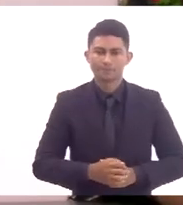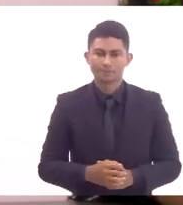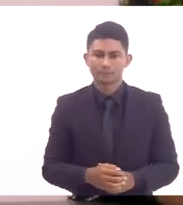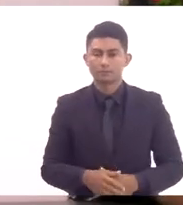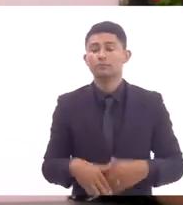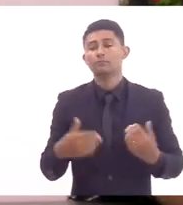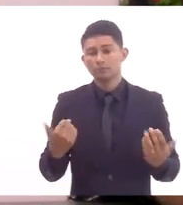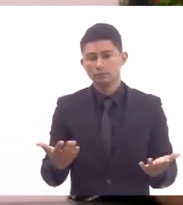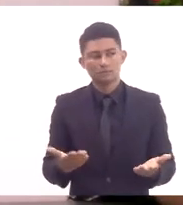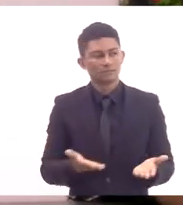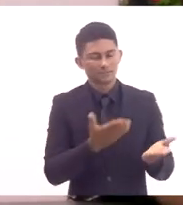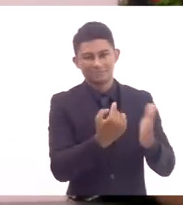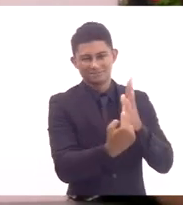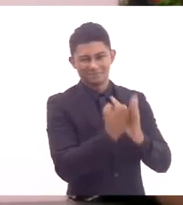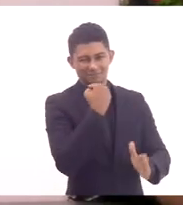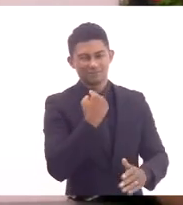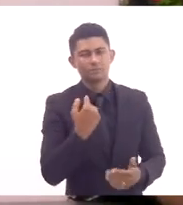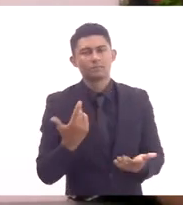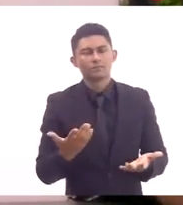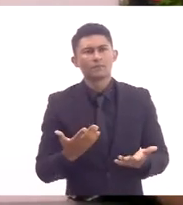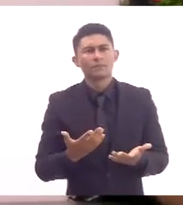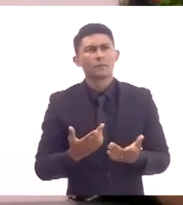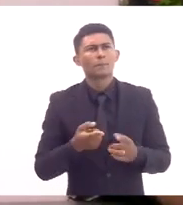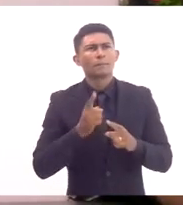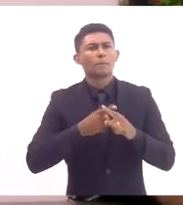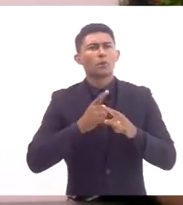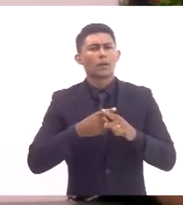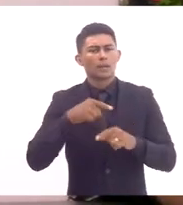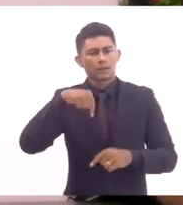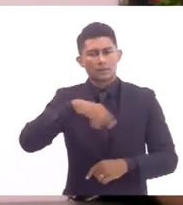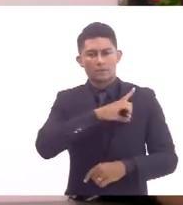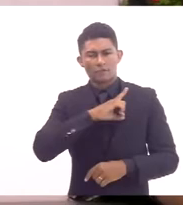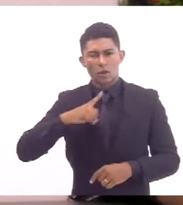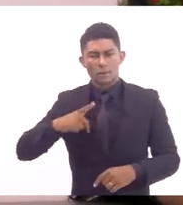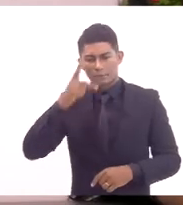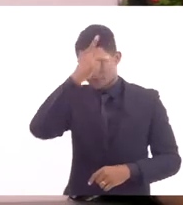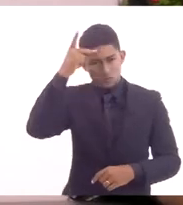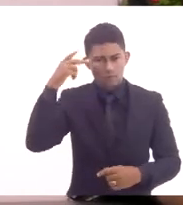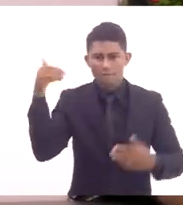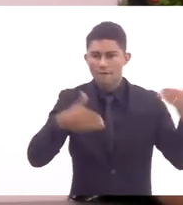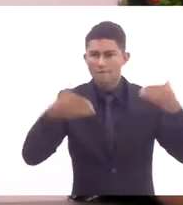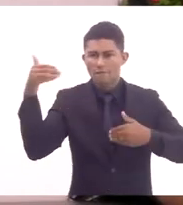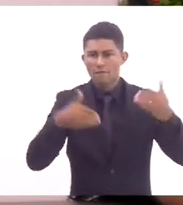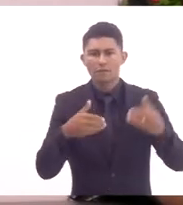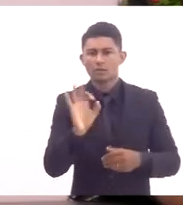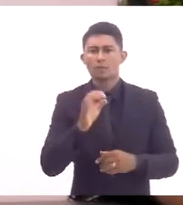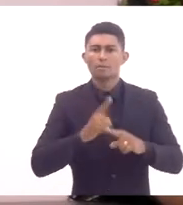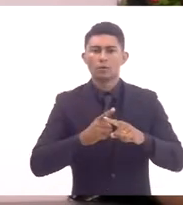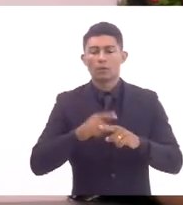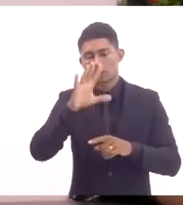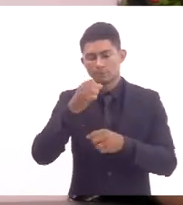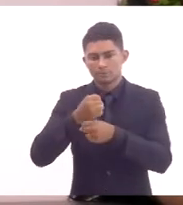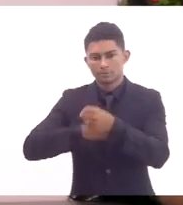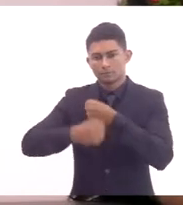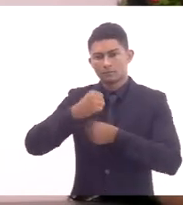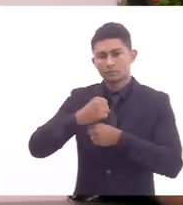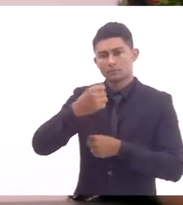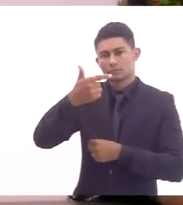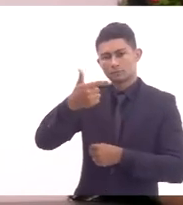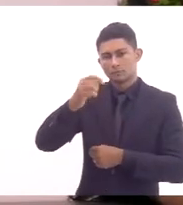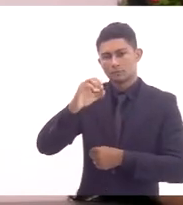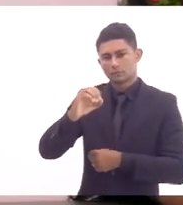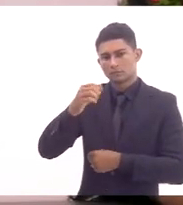aí assim o deputado me pergunta o porquê que esses caso é legal né nesses debates a gente promoveu em 2018